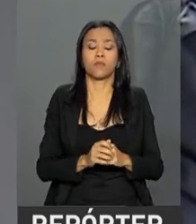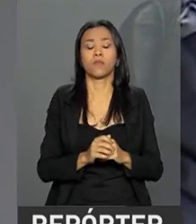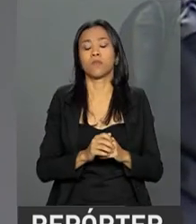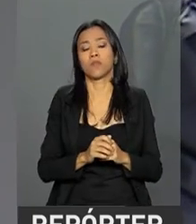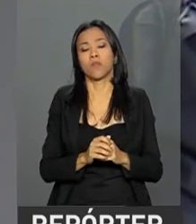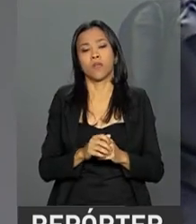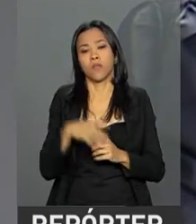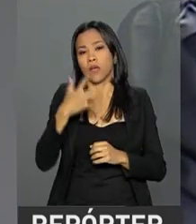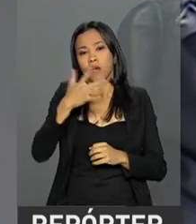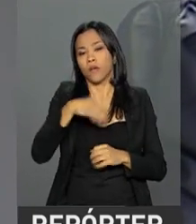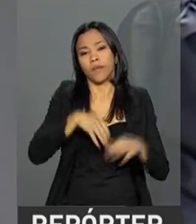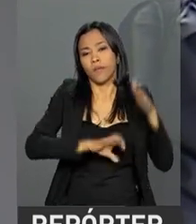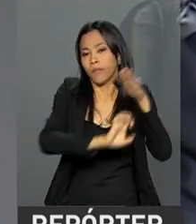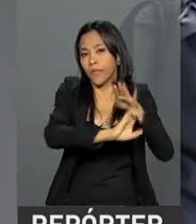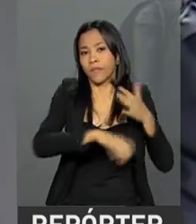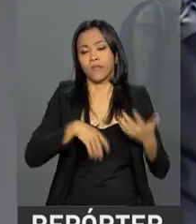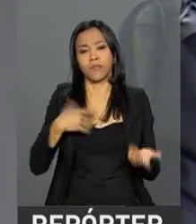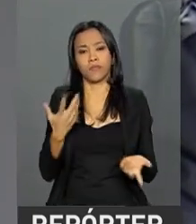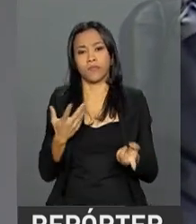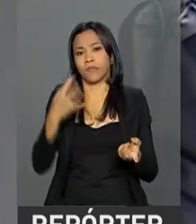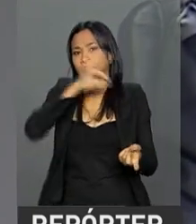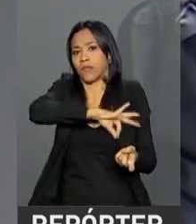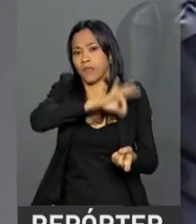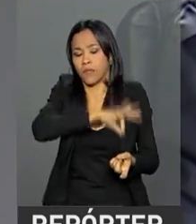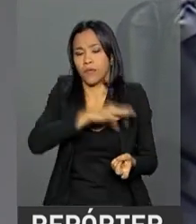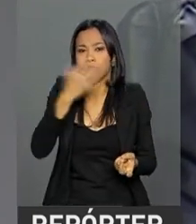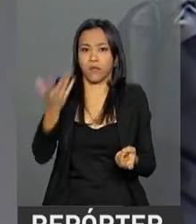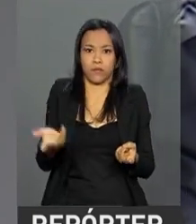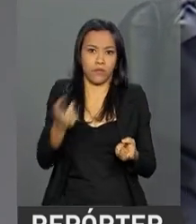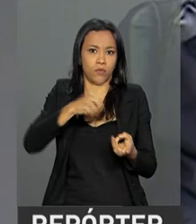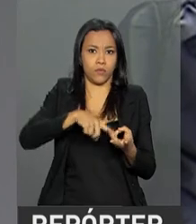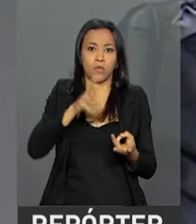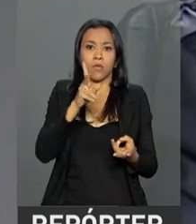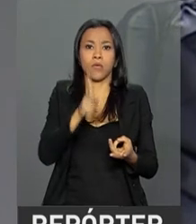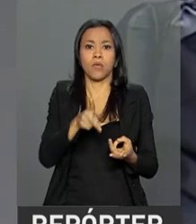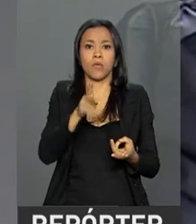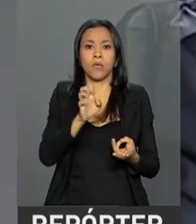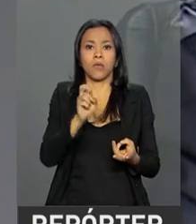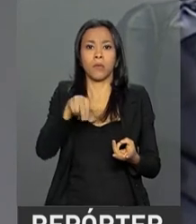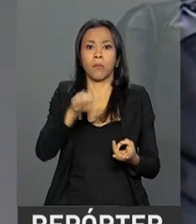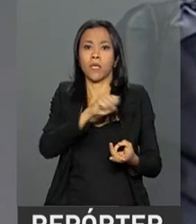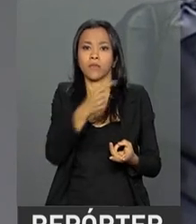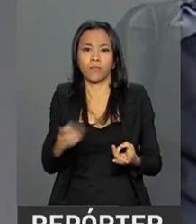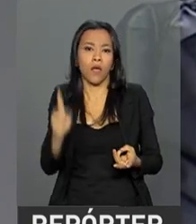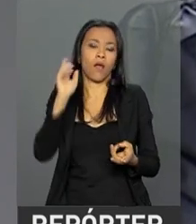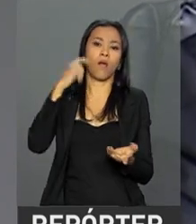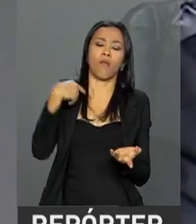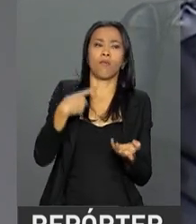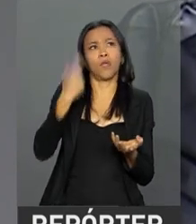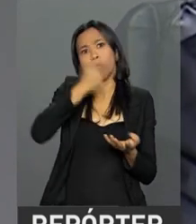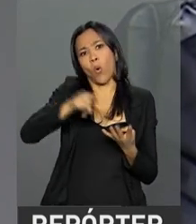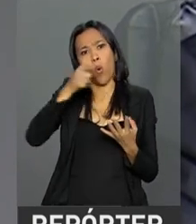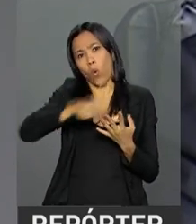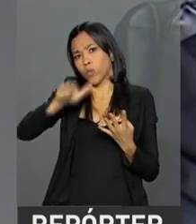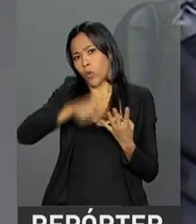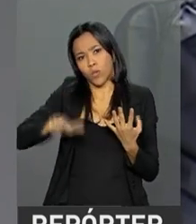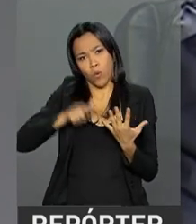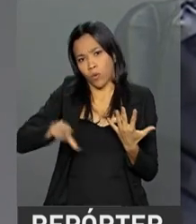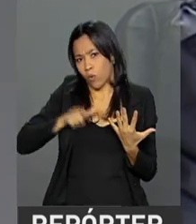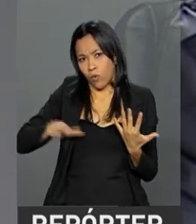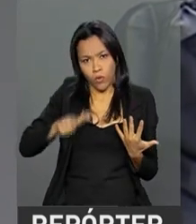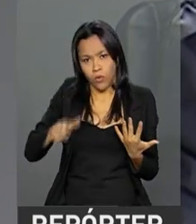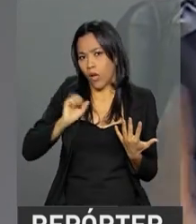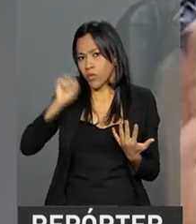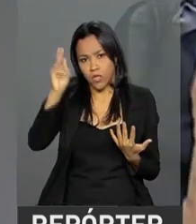fornecedores seja salários seja pensões a e seja demais despesas do estado